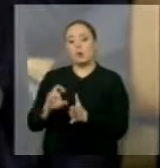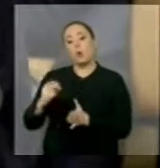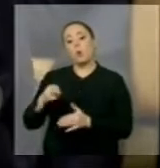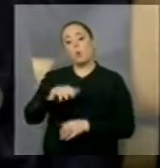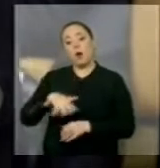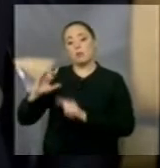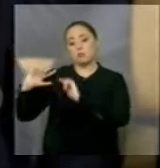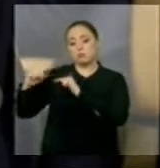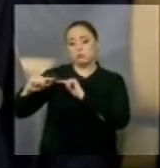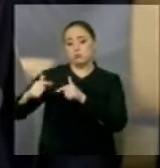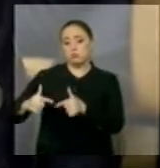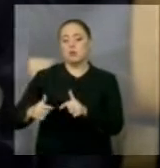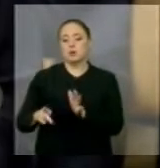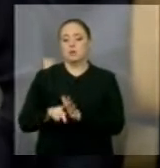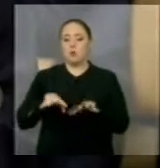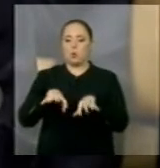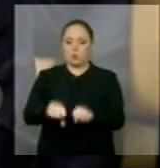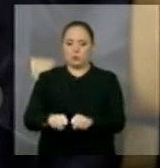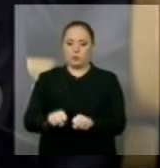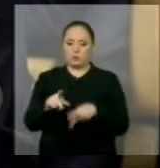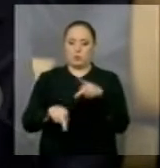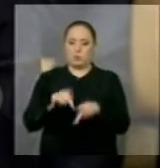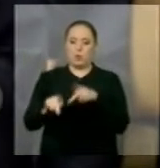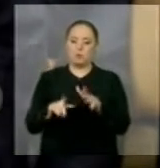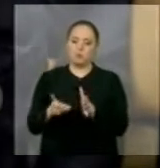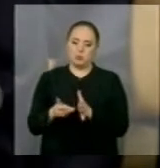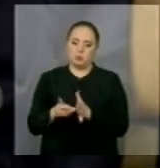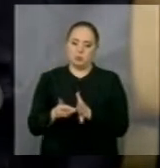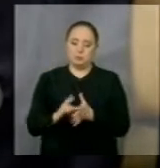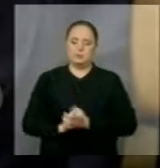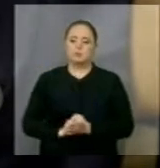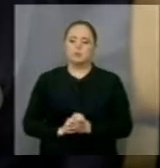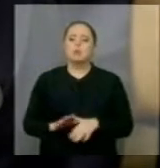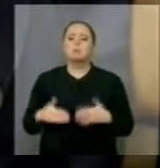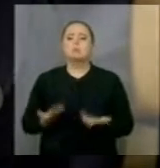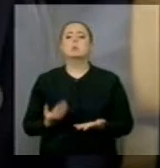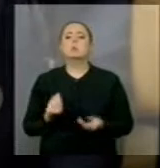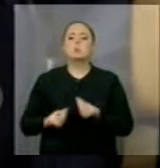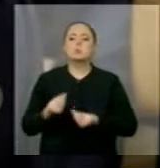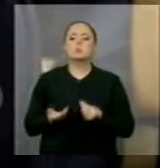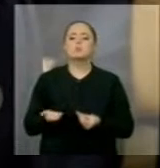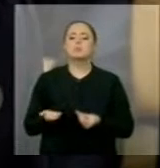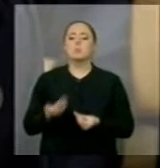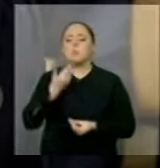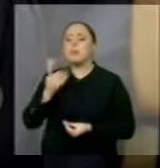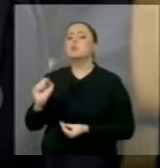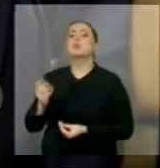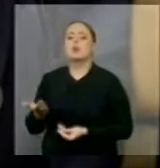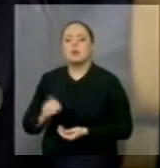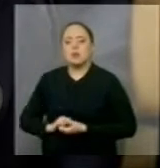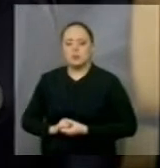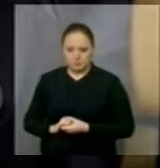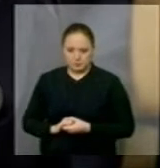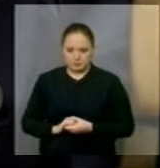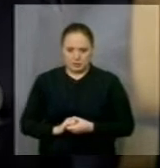áreas tradicionalmente ocupadas por populações indígenas. O que sustenta, então, a requerente? Sustenta que